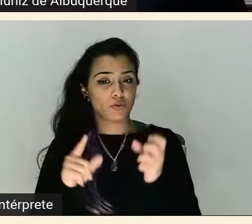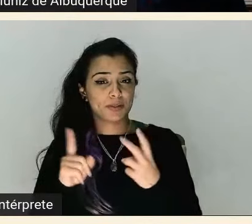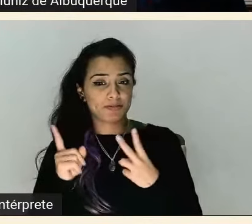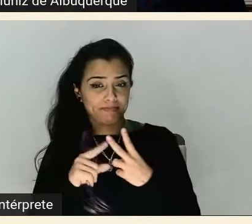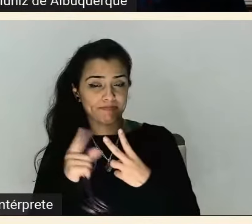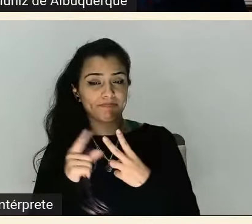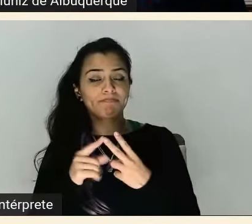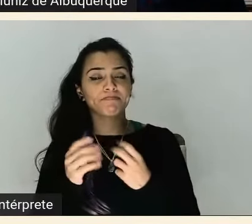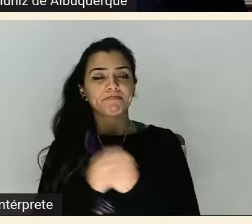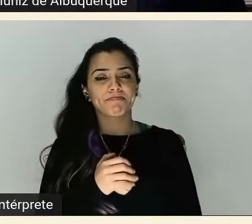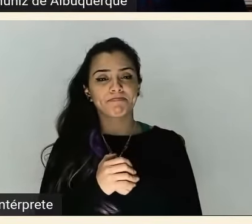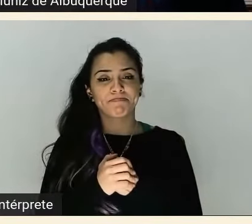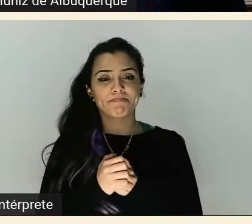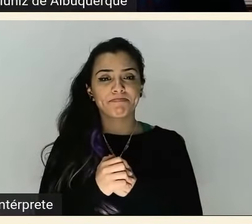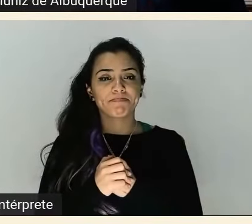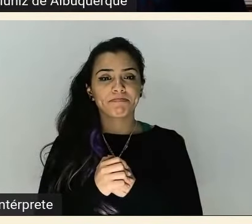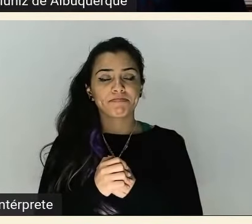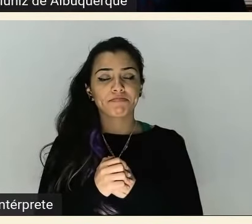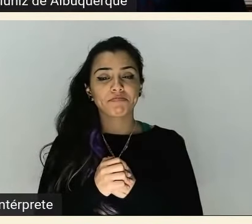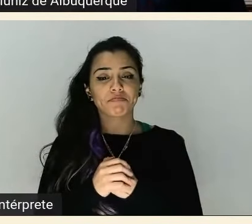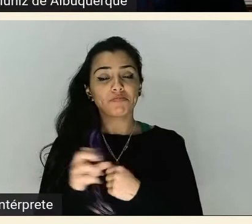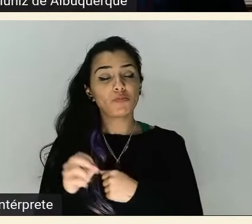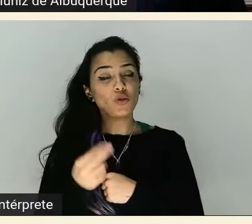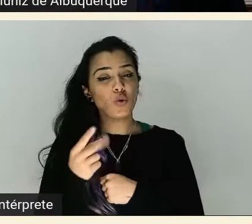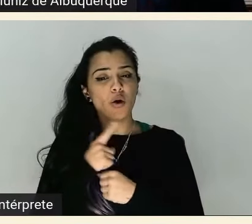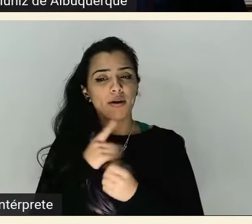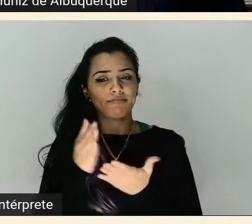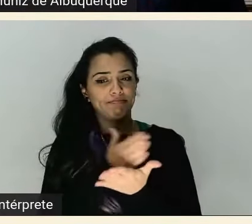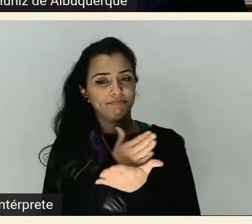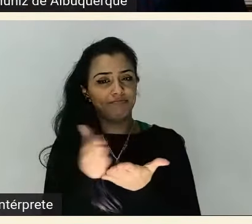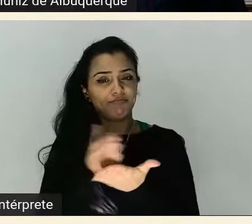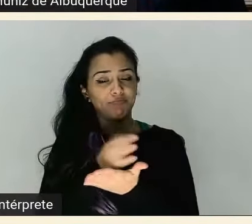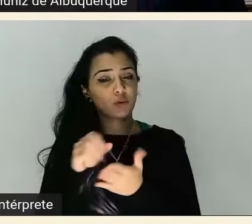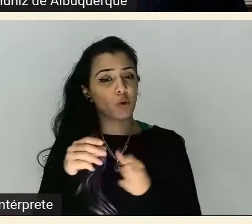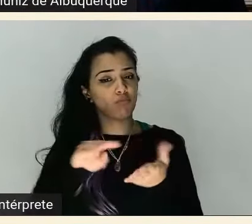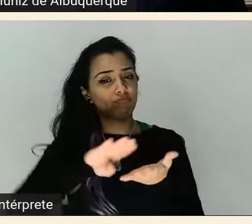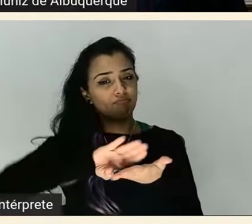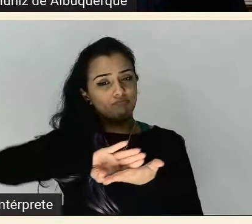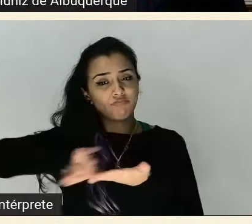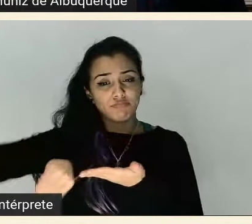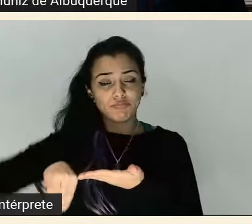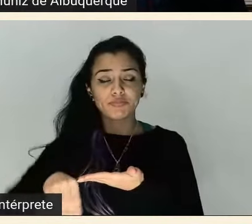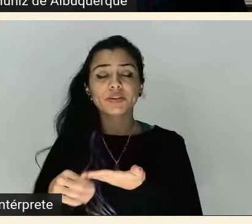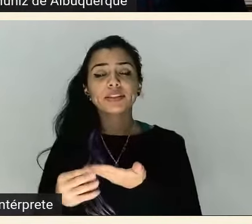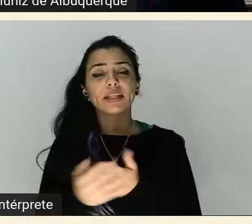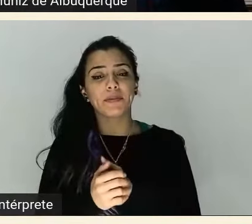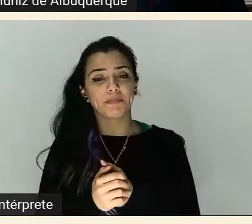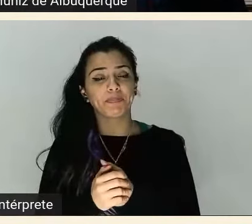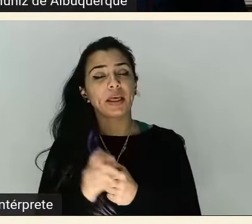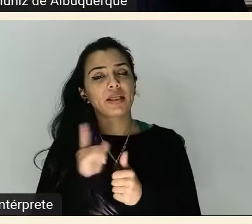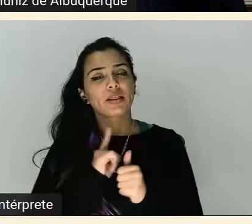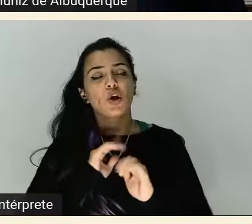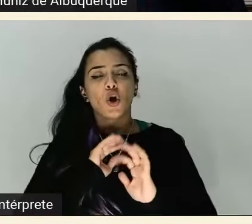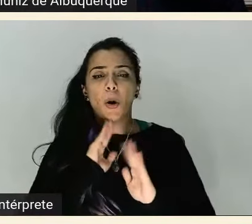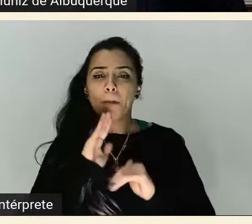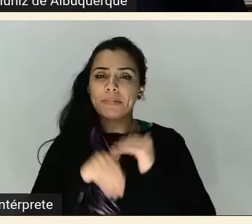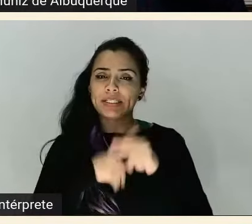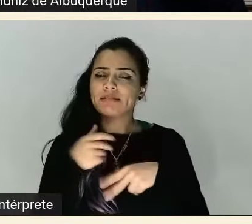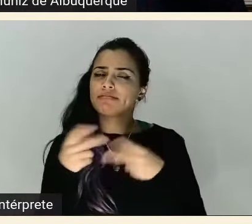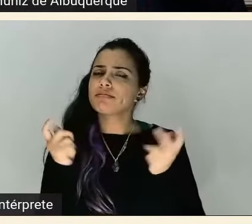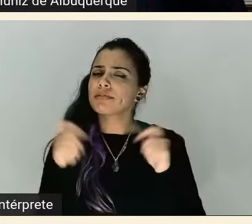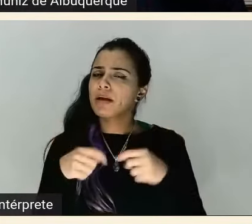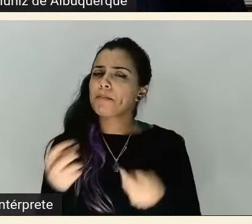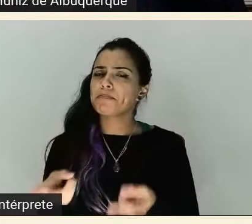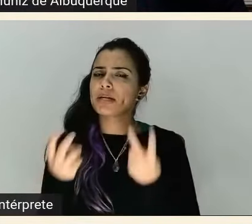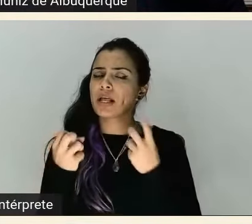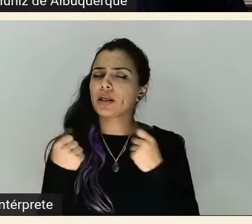Ou foram inviabilizadas ou deslocadas. Quer dizer, tem um processo bastante tenso. Eu citei a